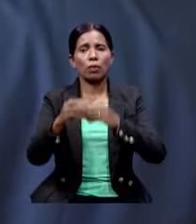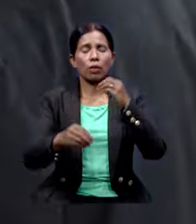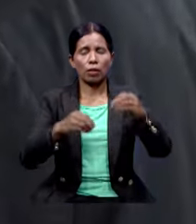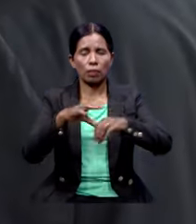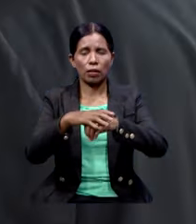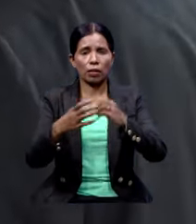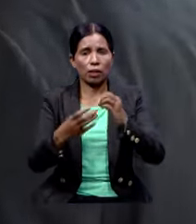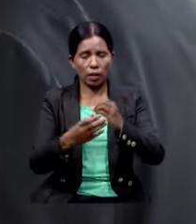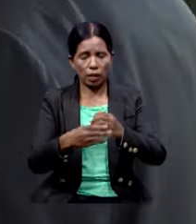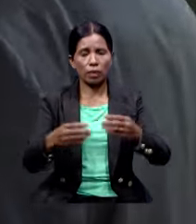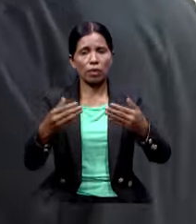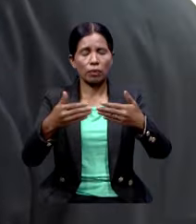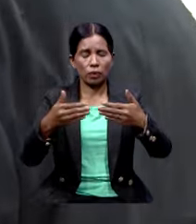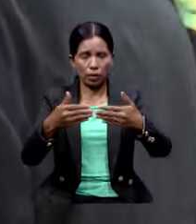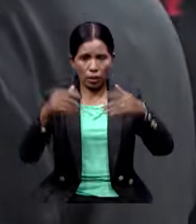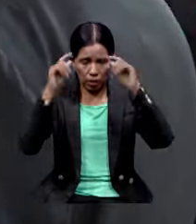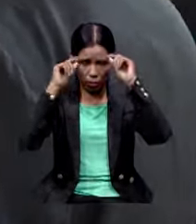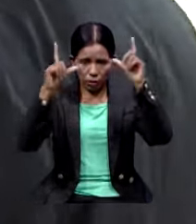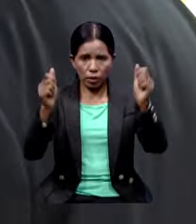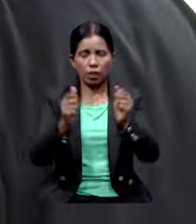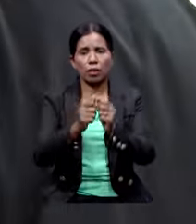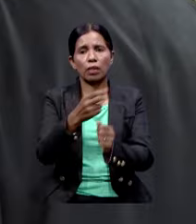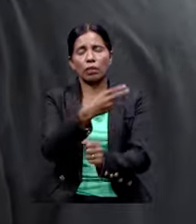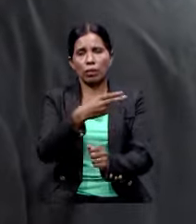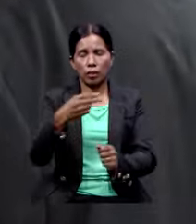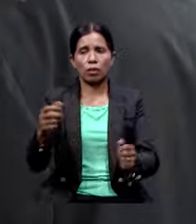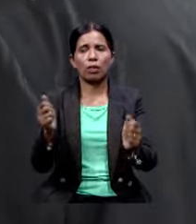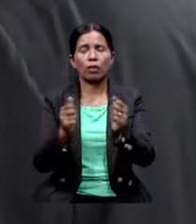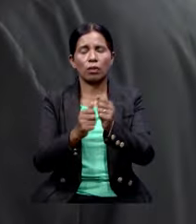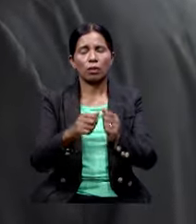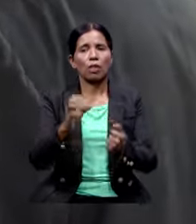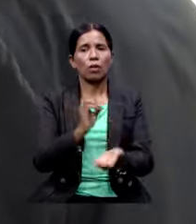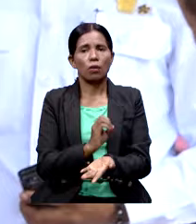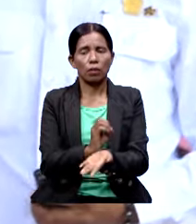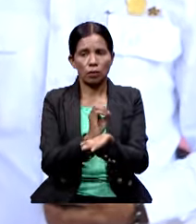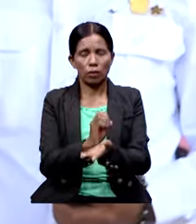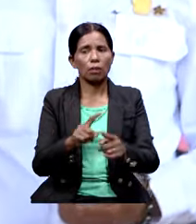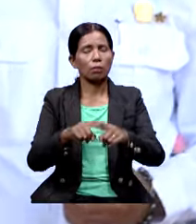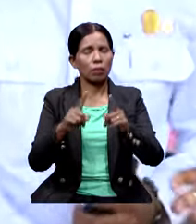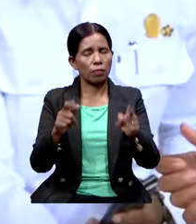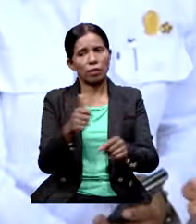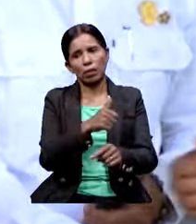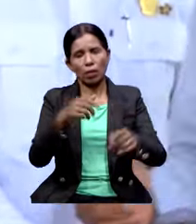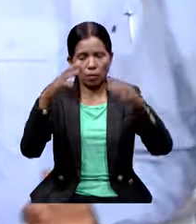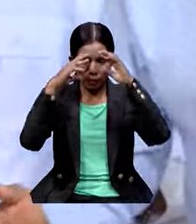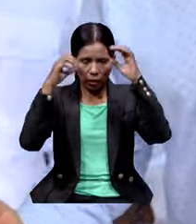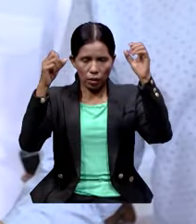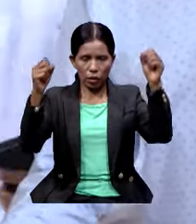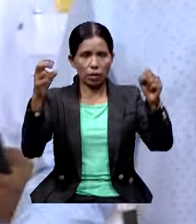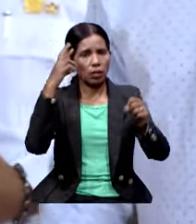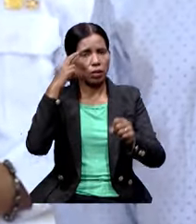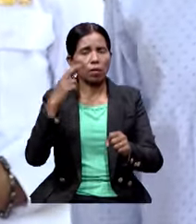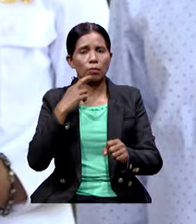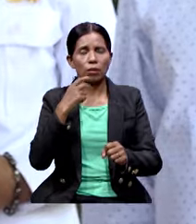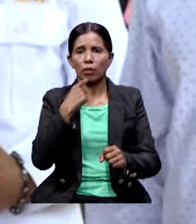entre Timor-Leste e República Indonésia, Iha Noel Besi Citrana Wekusi, mai be parte seluk Presidente Republika Zuzi